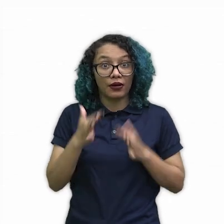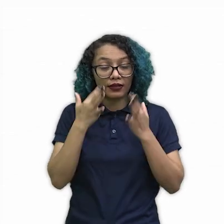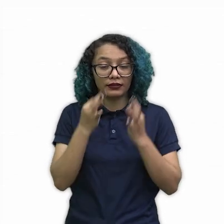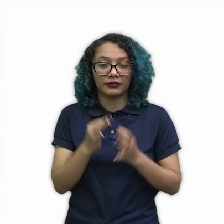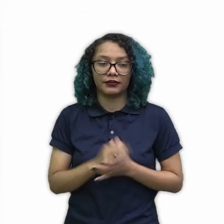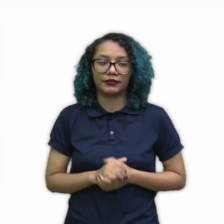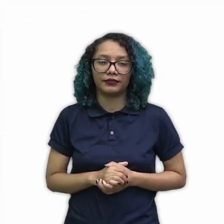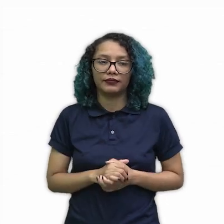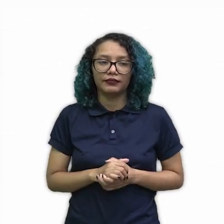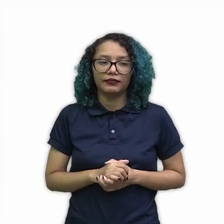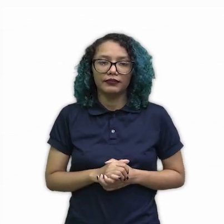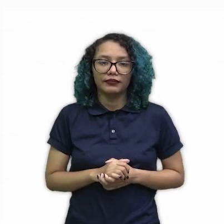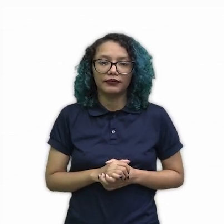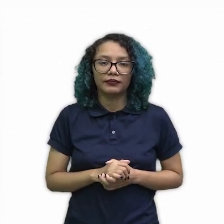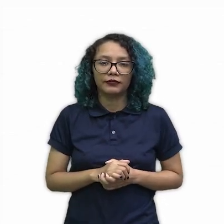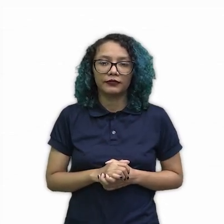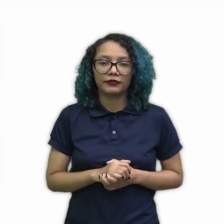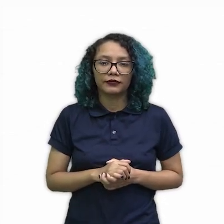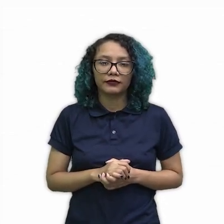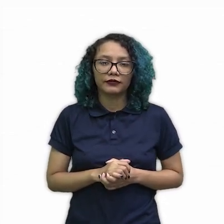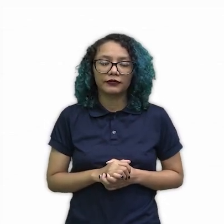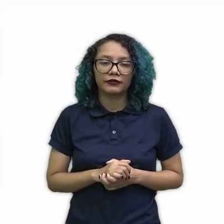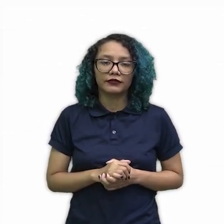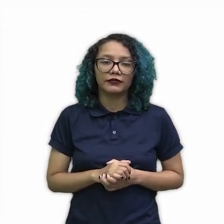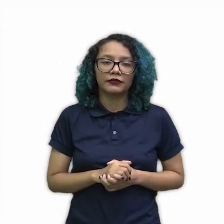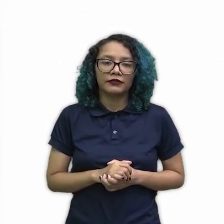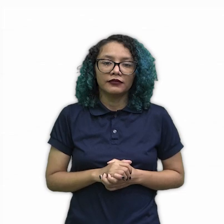comigo essa ideia.